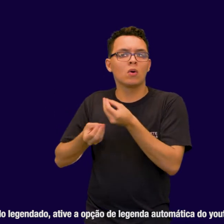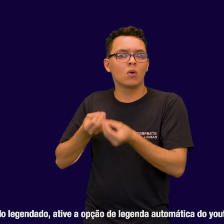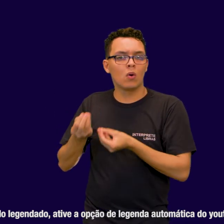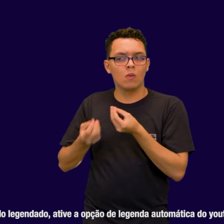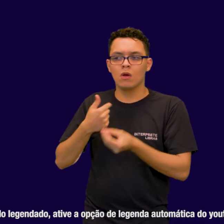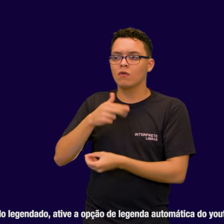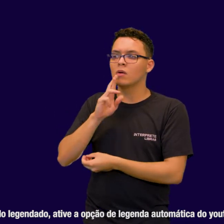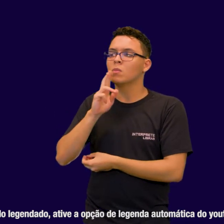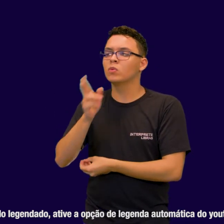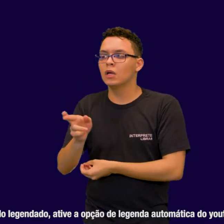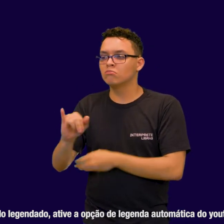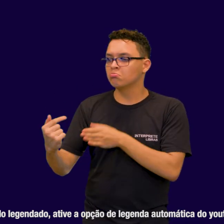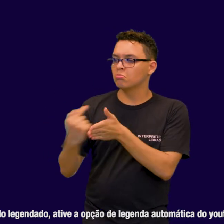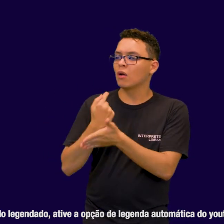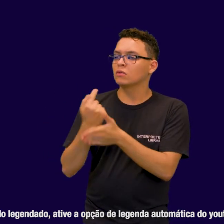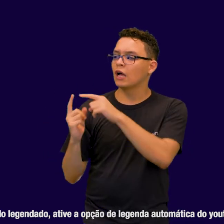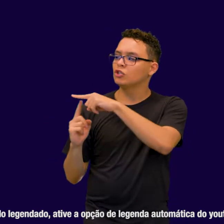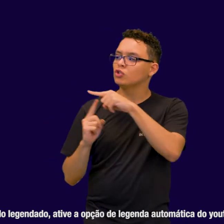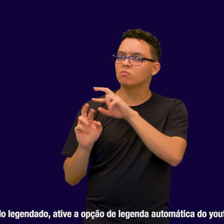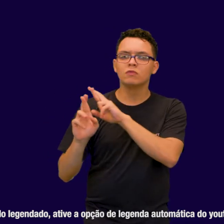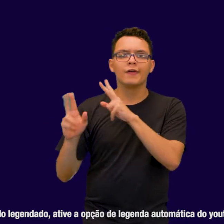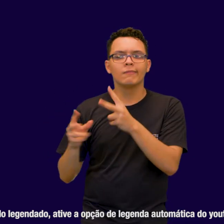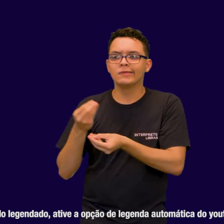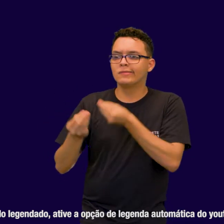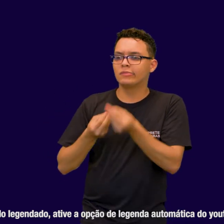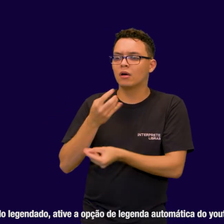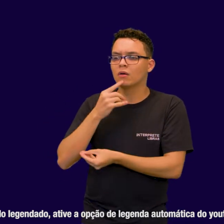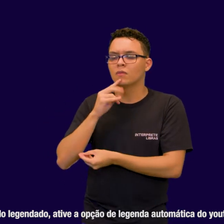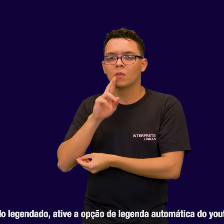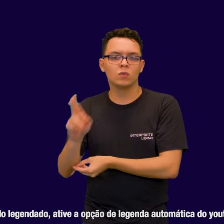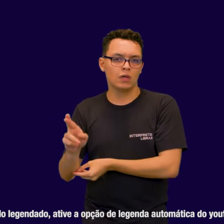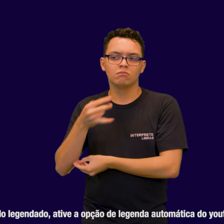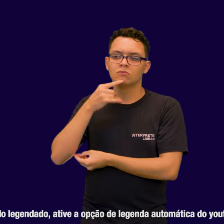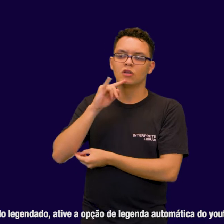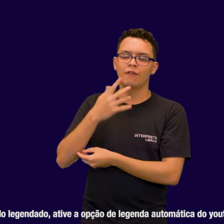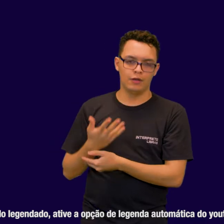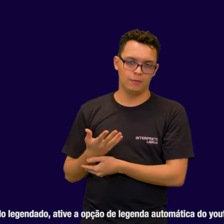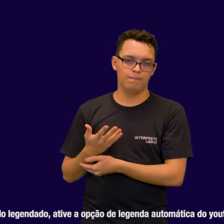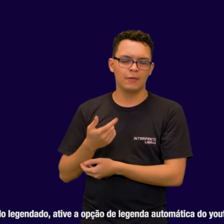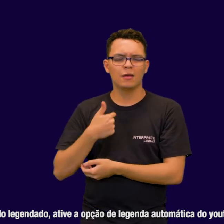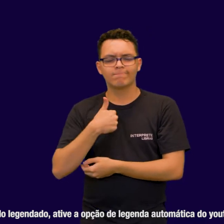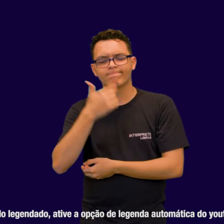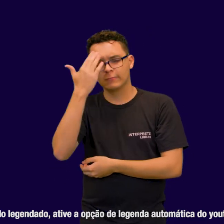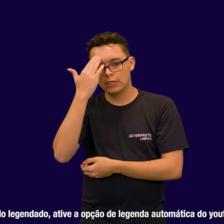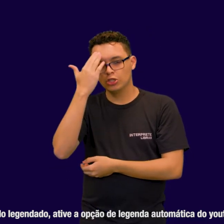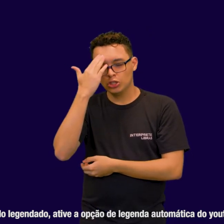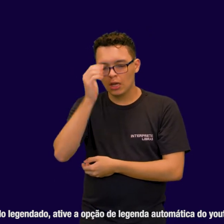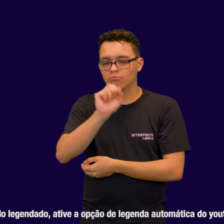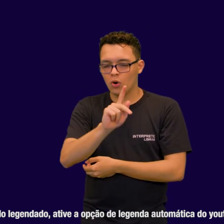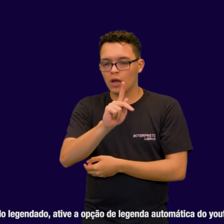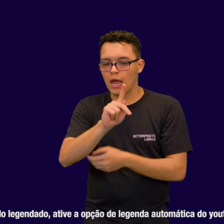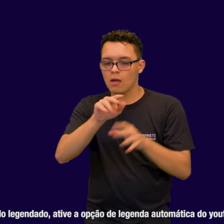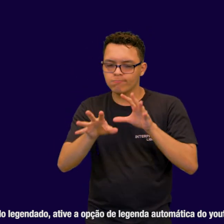respostas ao seu público quando ele vier procurar cervejas? Então, eu montei, na verdade, era uma disciplina